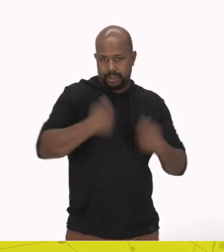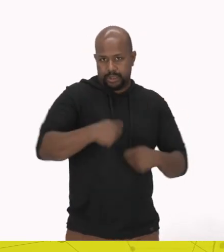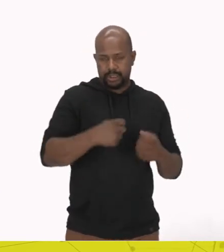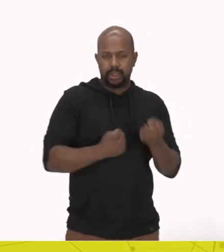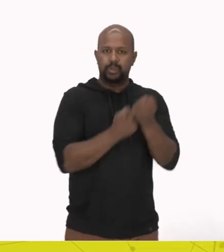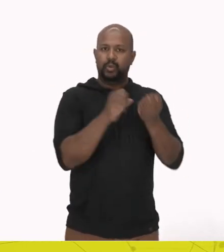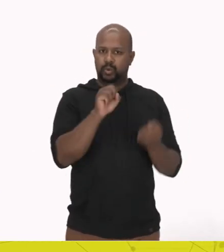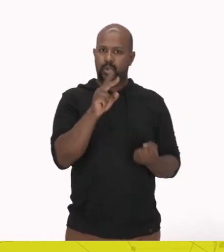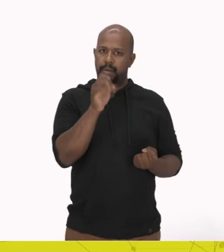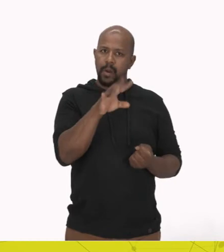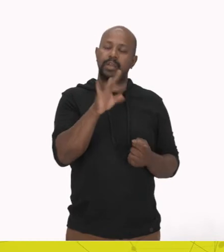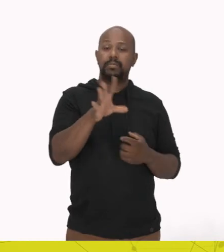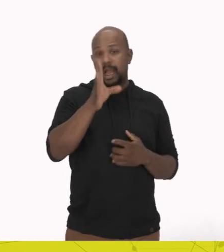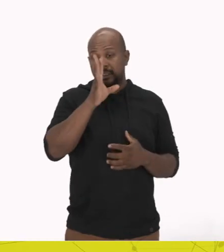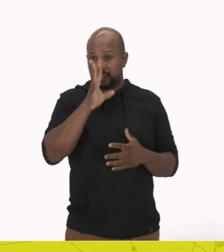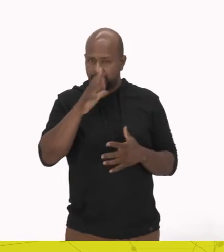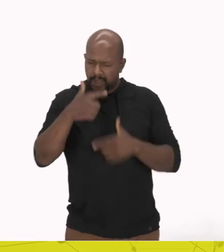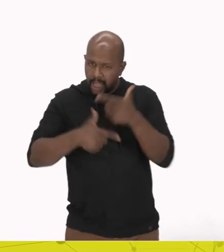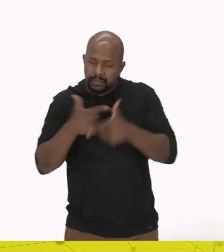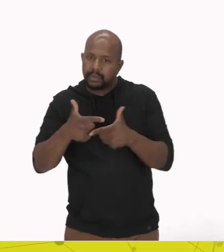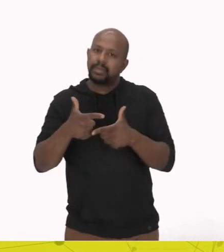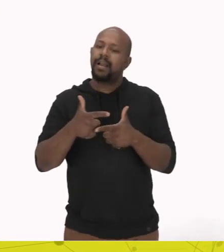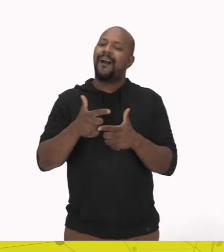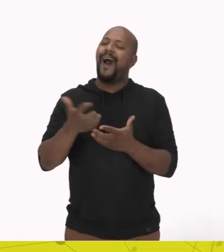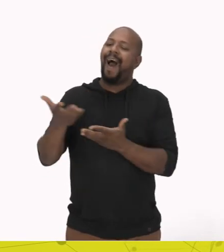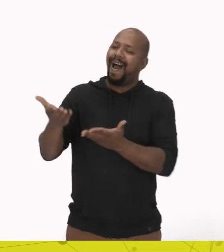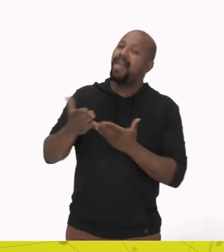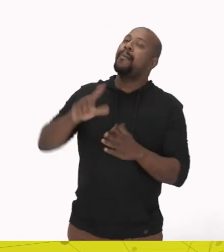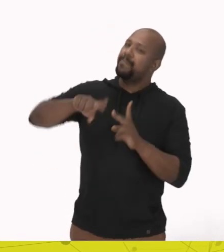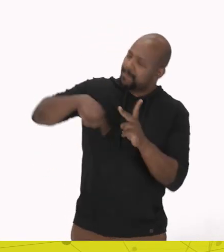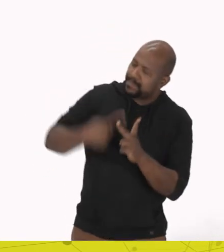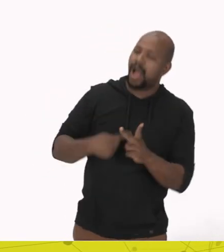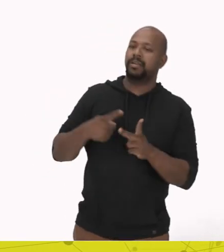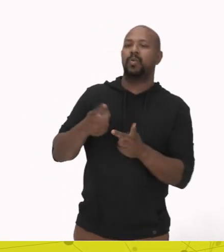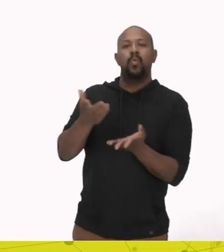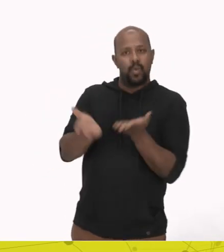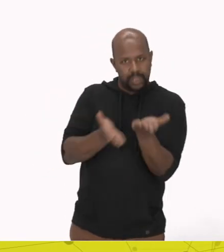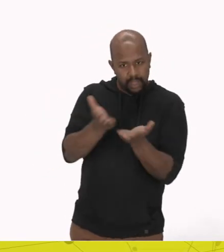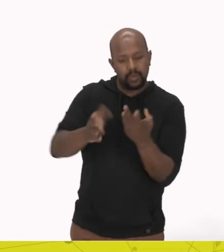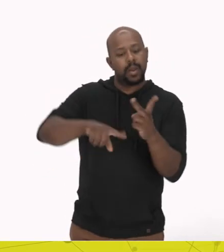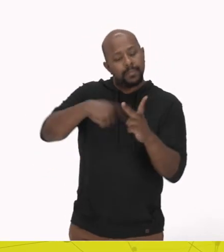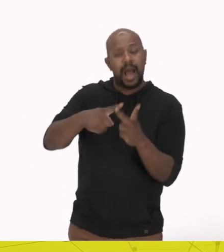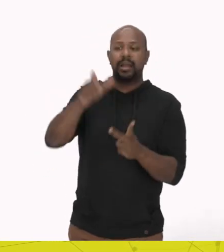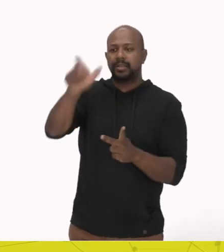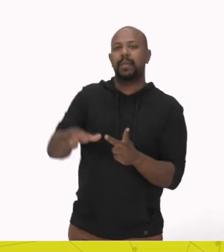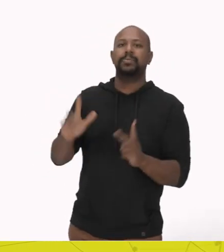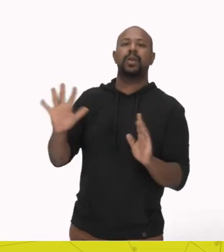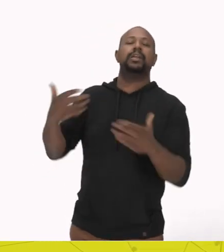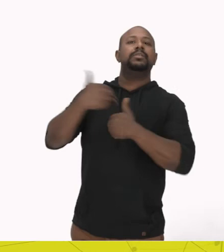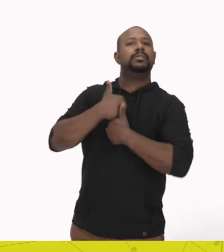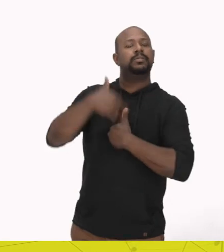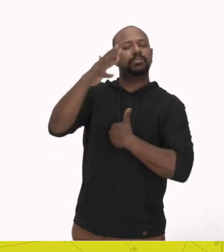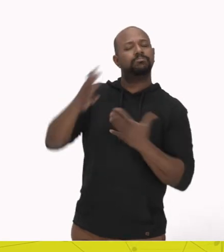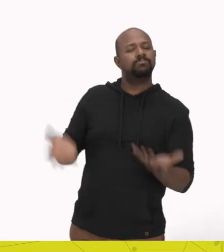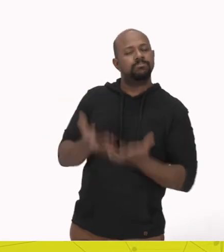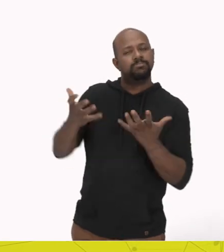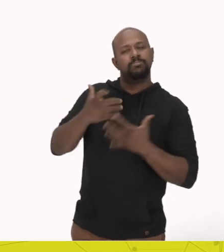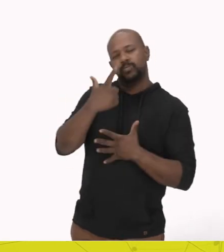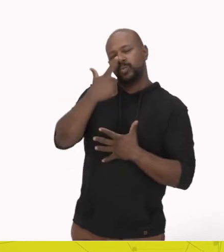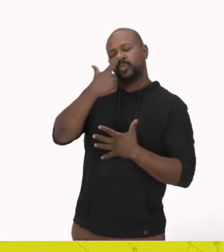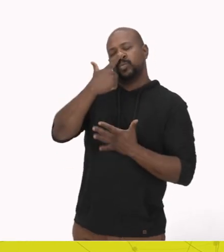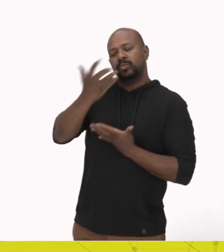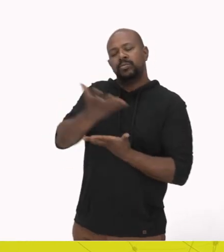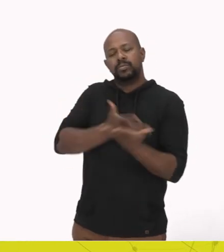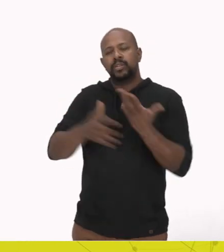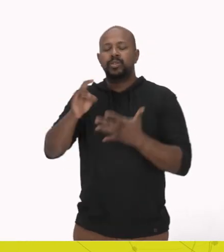de um suporte para assistir às atividades, a gente acabou trazendo eles e com isso estimulando as relações